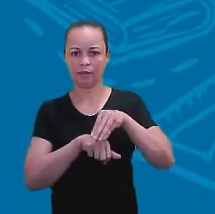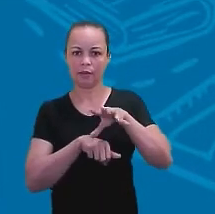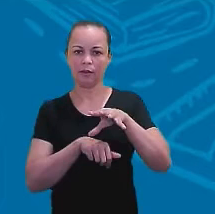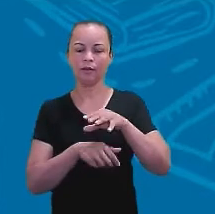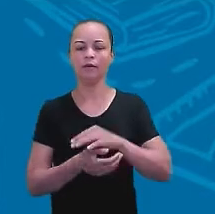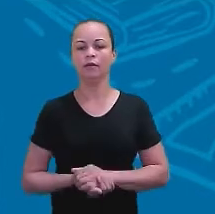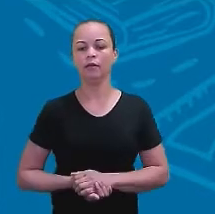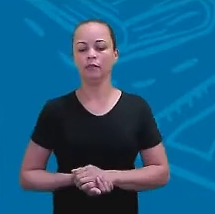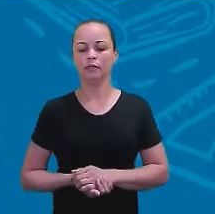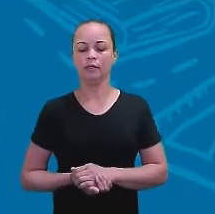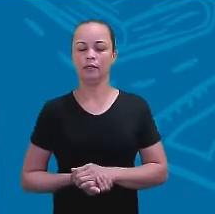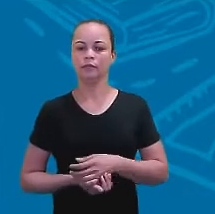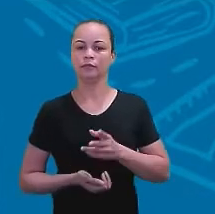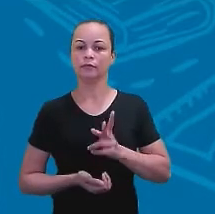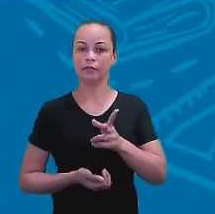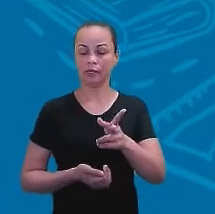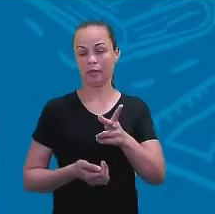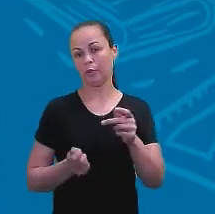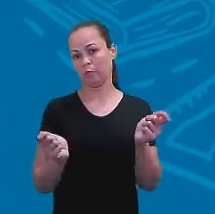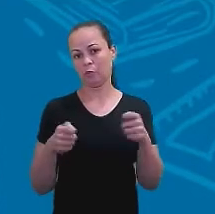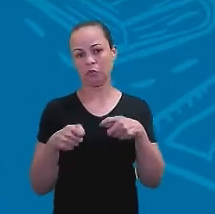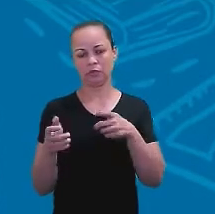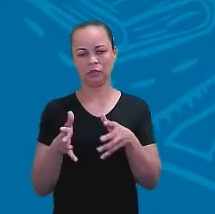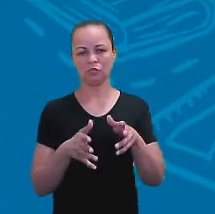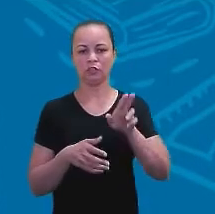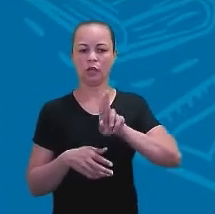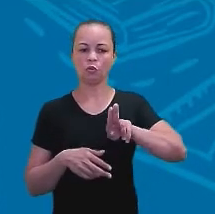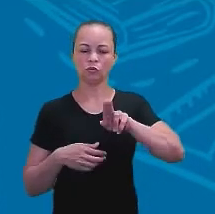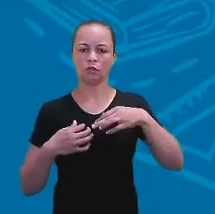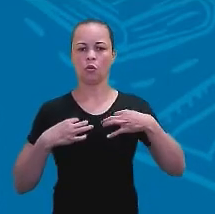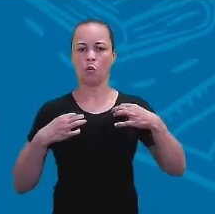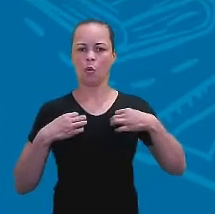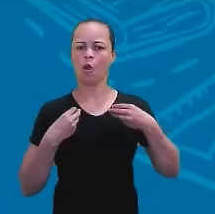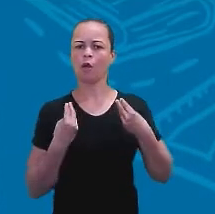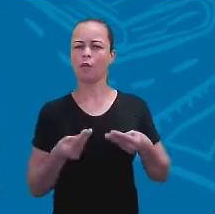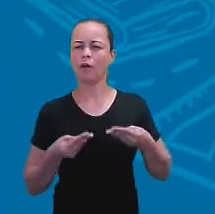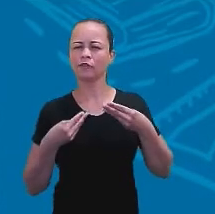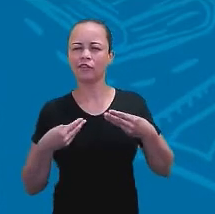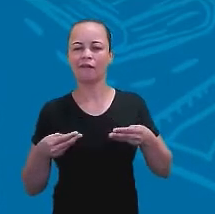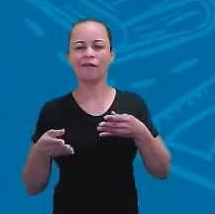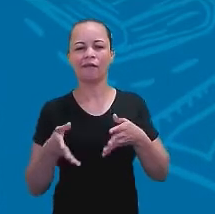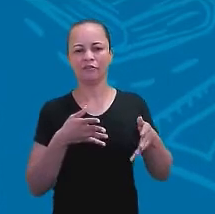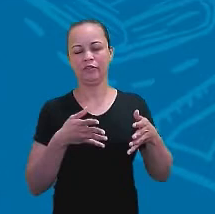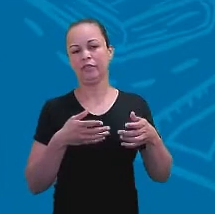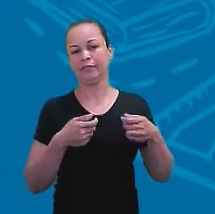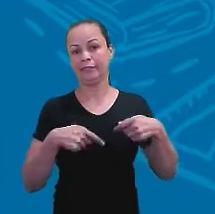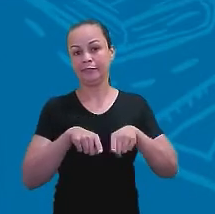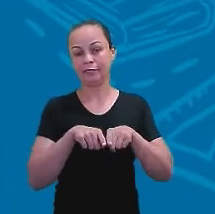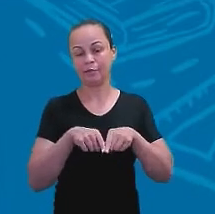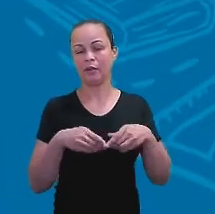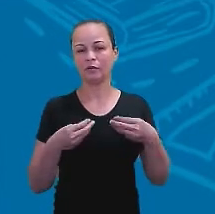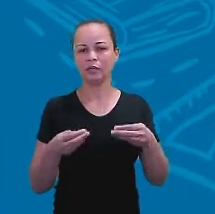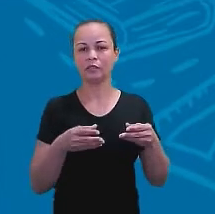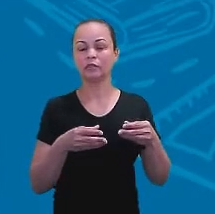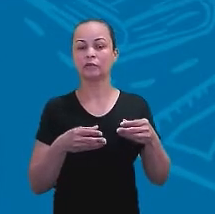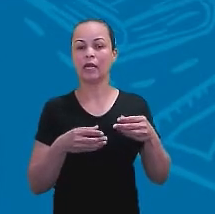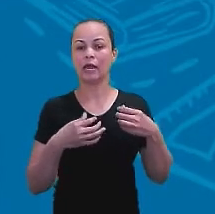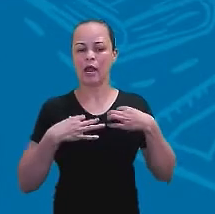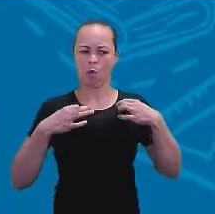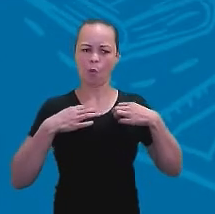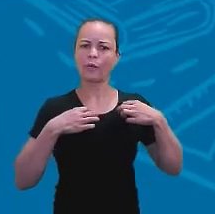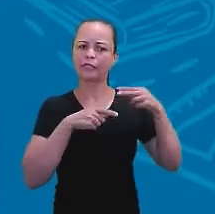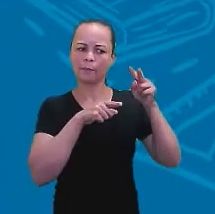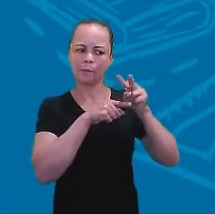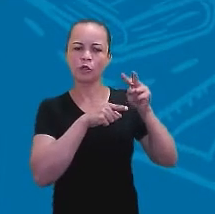a gente sempre que possível estarmos usando roupas leves e, quando possível, também aquelas roupas que têm proteção